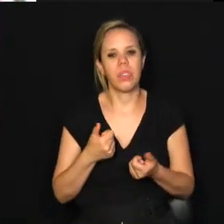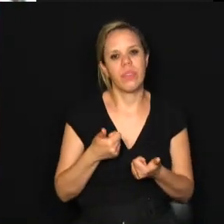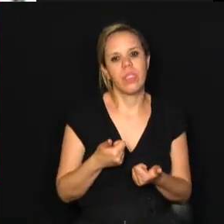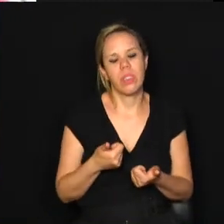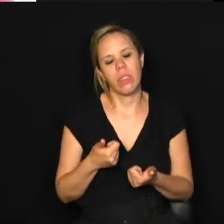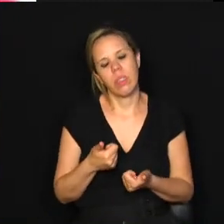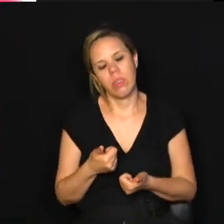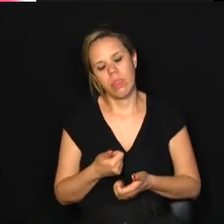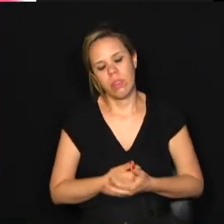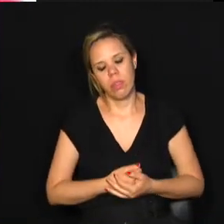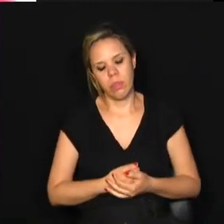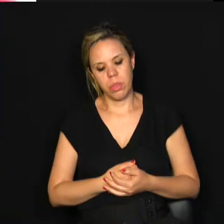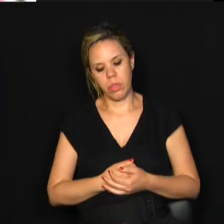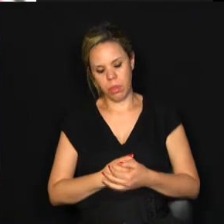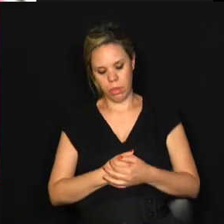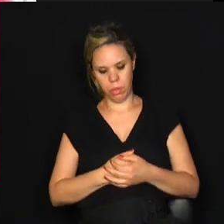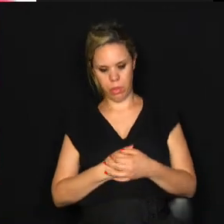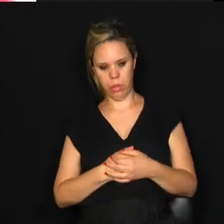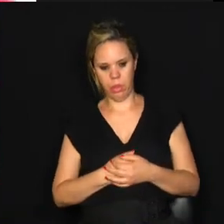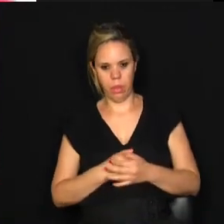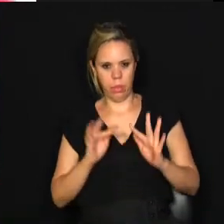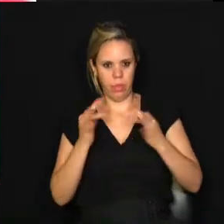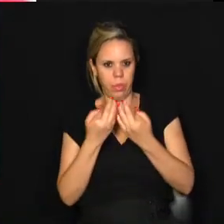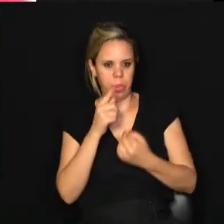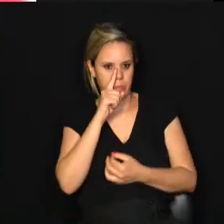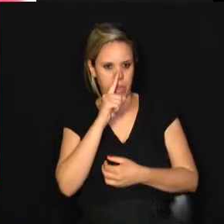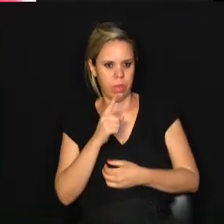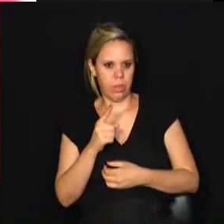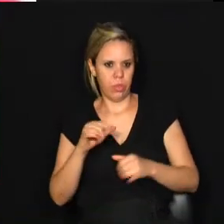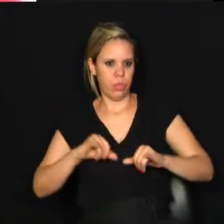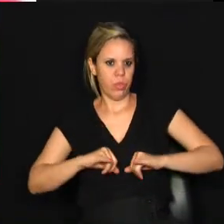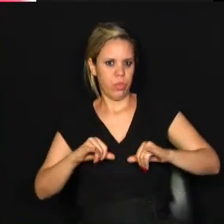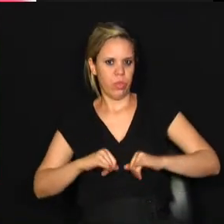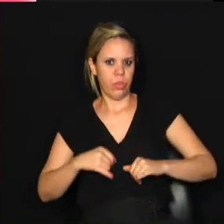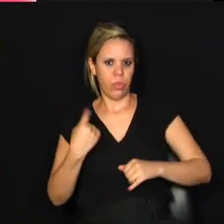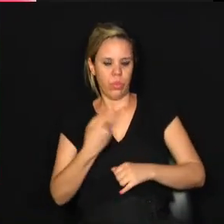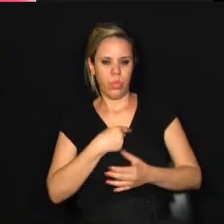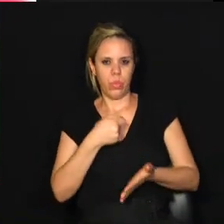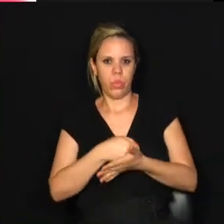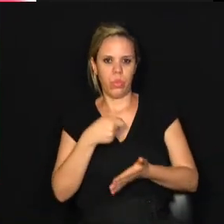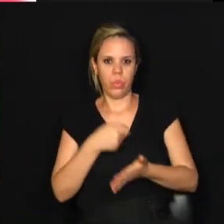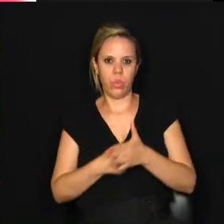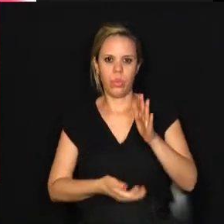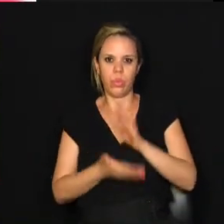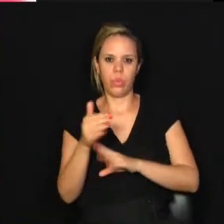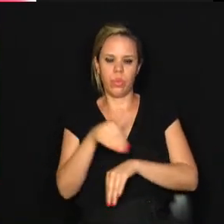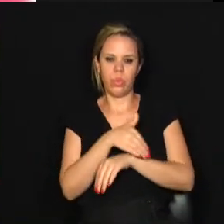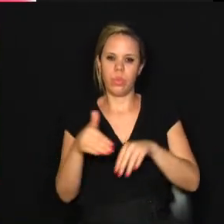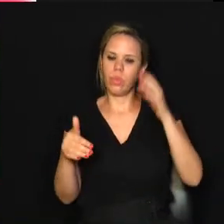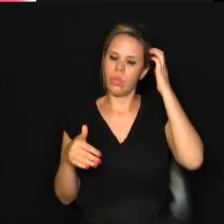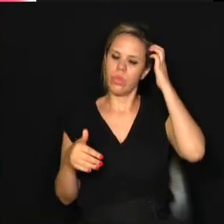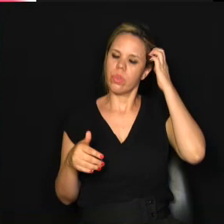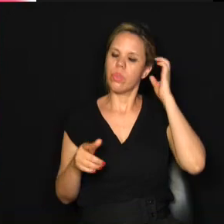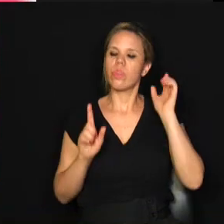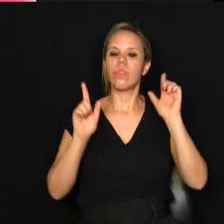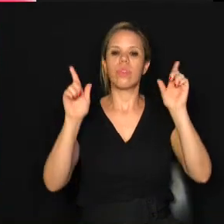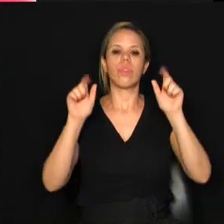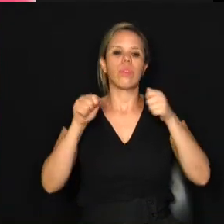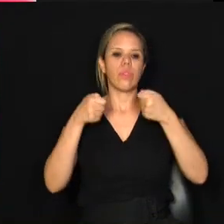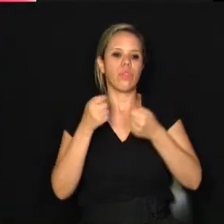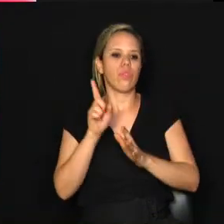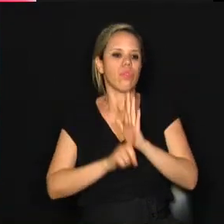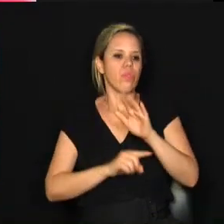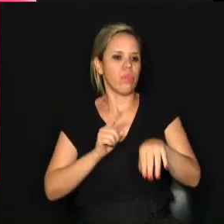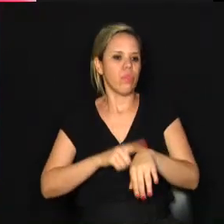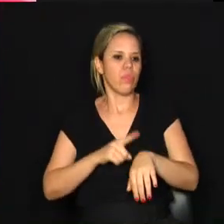colocando tanto os trabalhadores como a própria família em risco, porque nós somos obrigados a sair para as ruas para defender os nossos direitos, no momento que